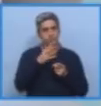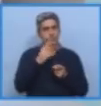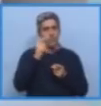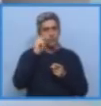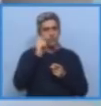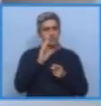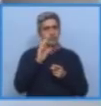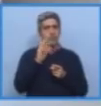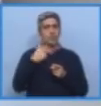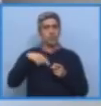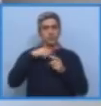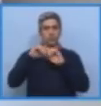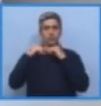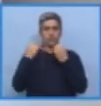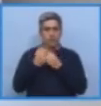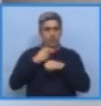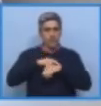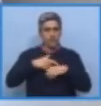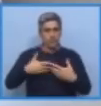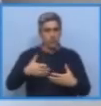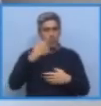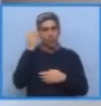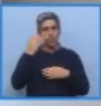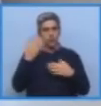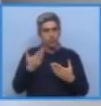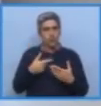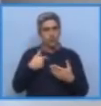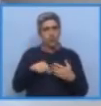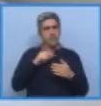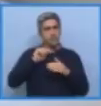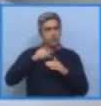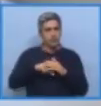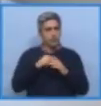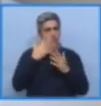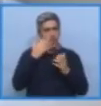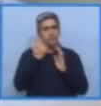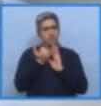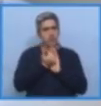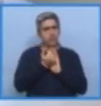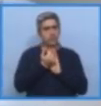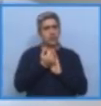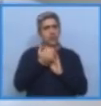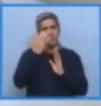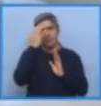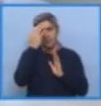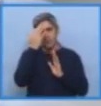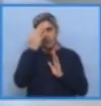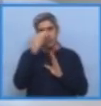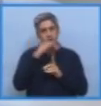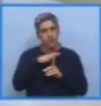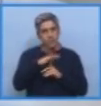repare, a nossa sociedade, o nosso tempo e a nossa cultura está profundamente marcada pela